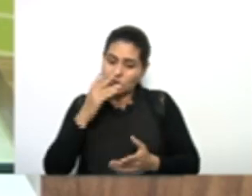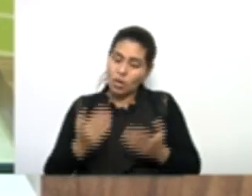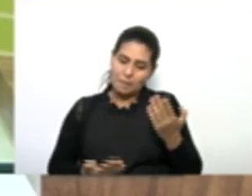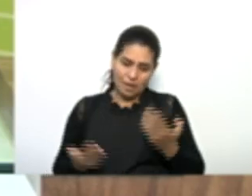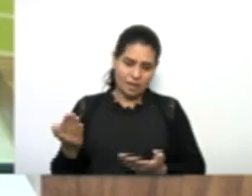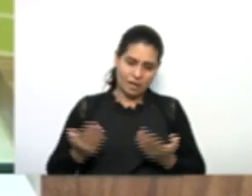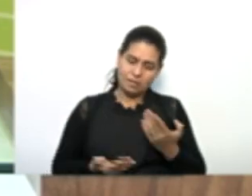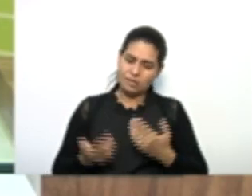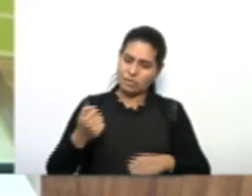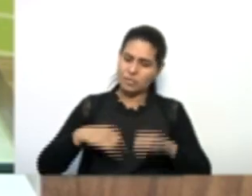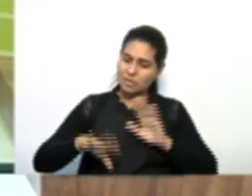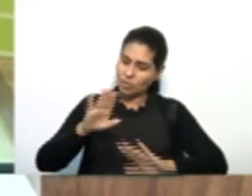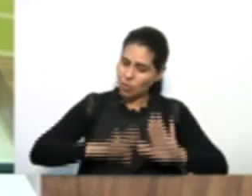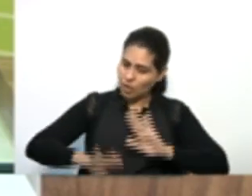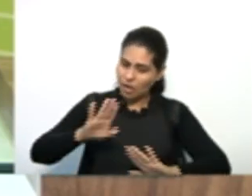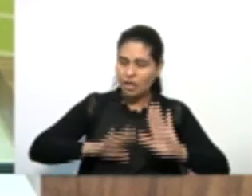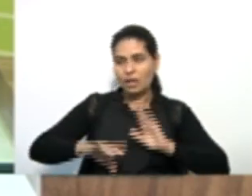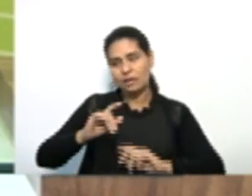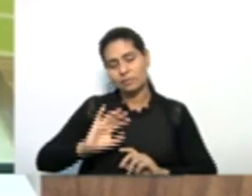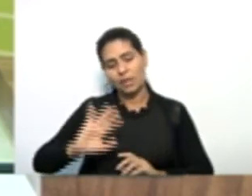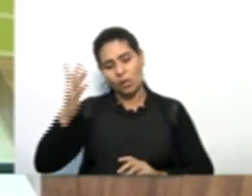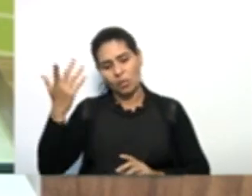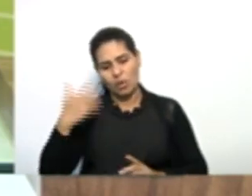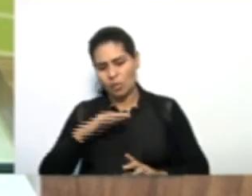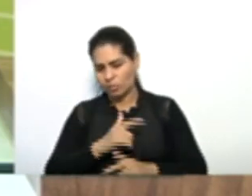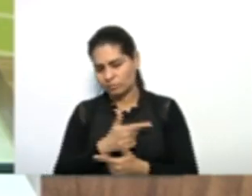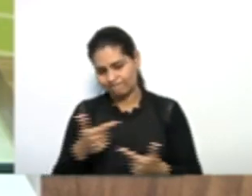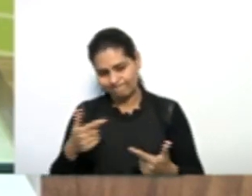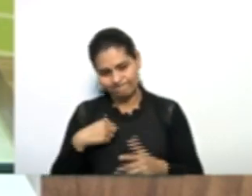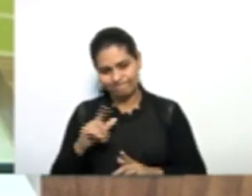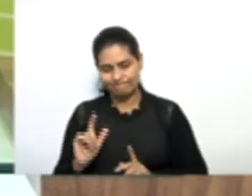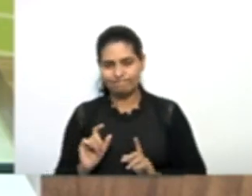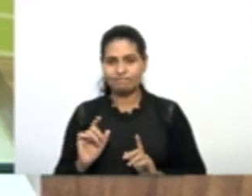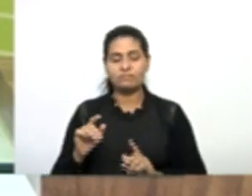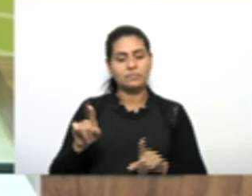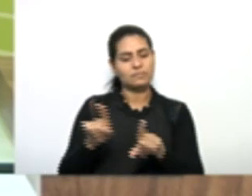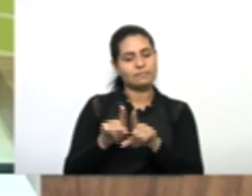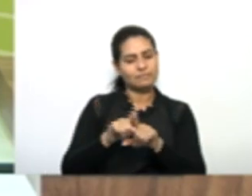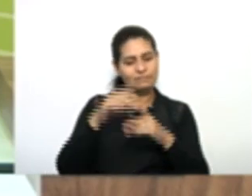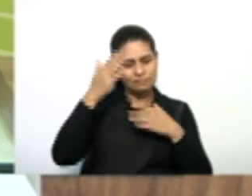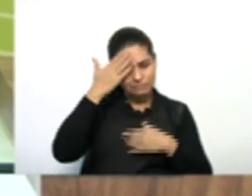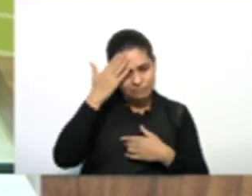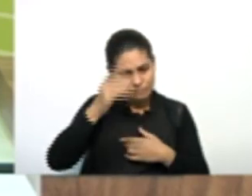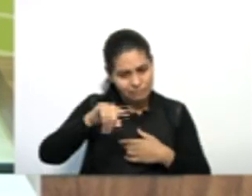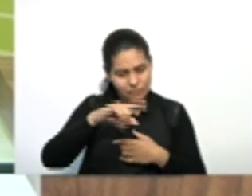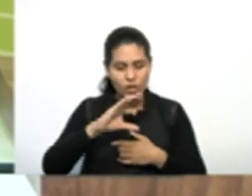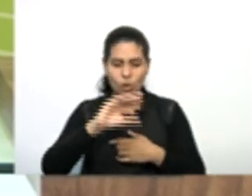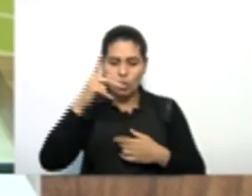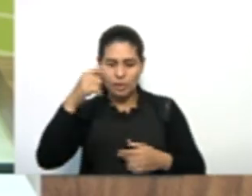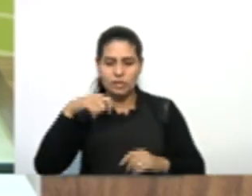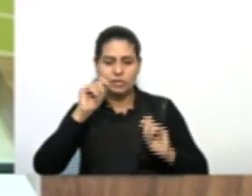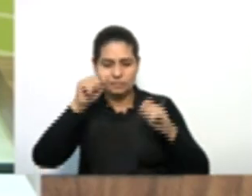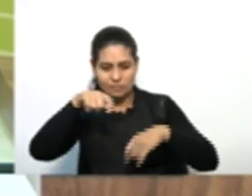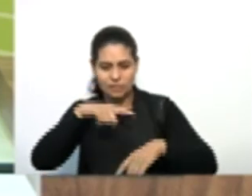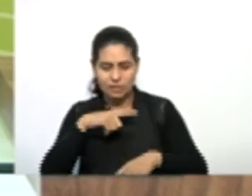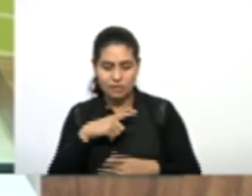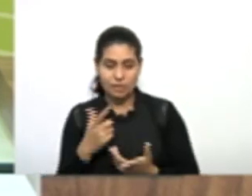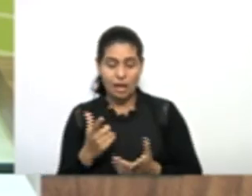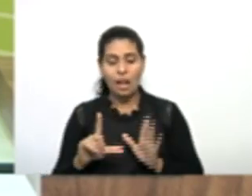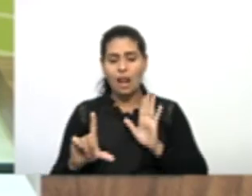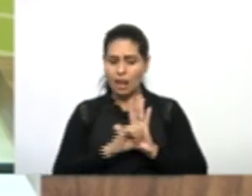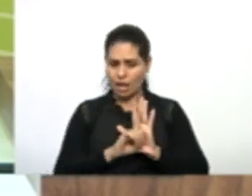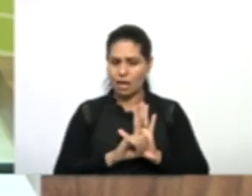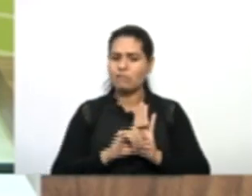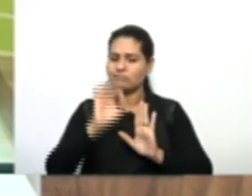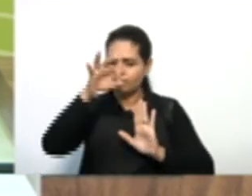né? Então tomar cuidado para que esse tipo de situação não ocorra e para que saiba que a cooperativa ela existe, ela é